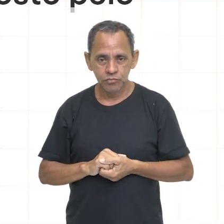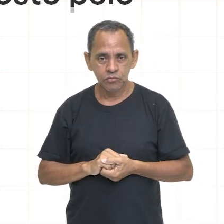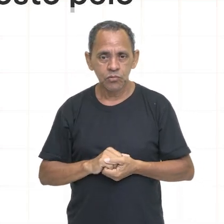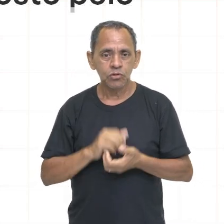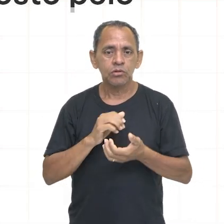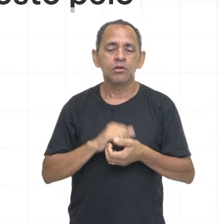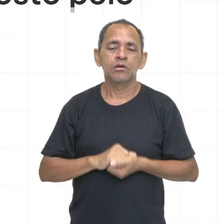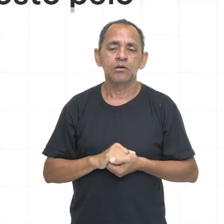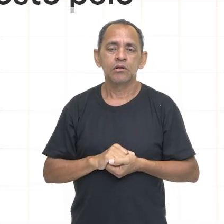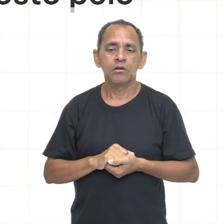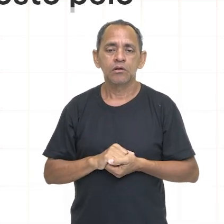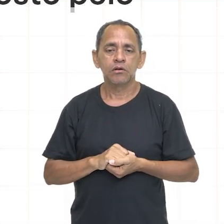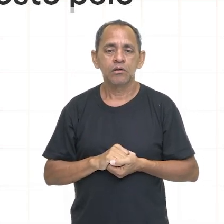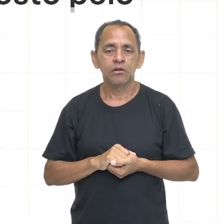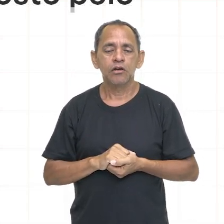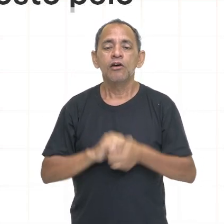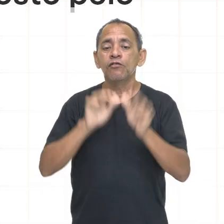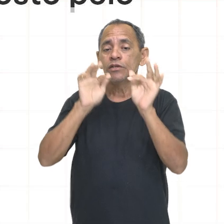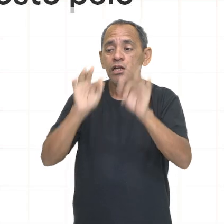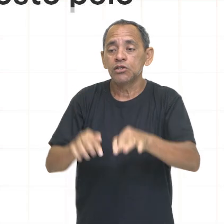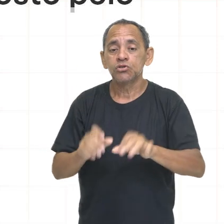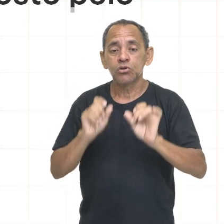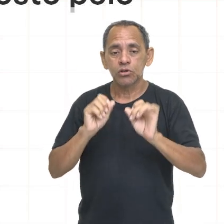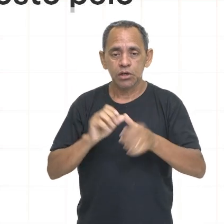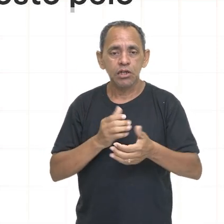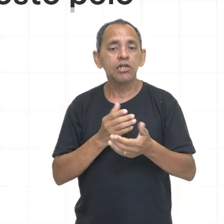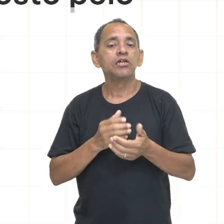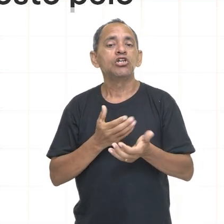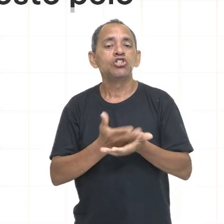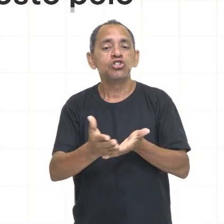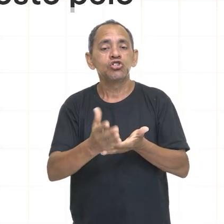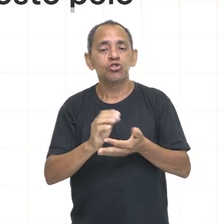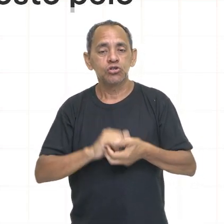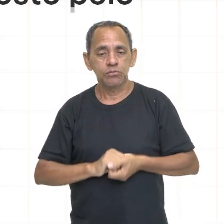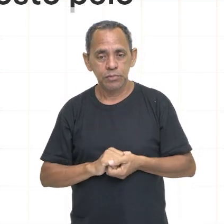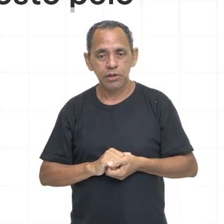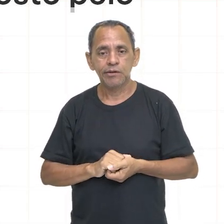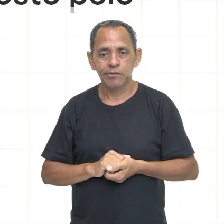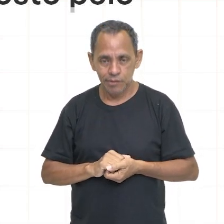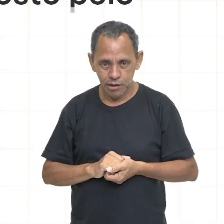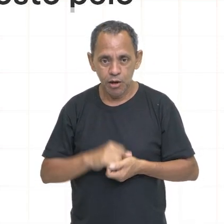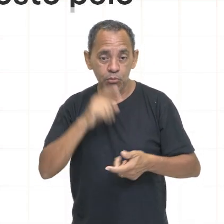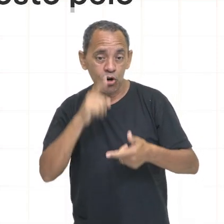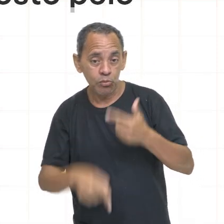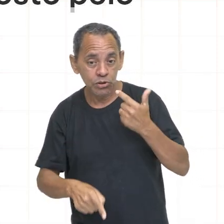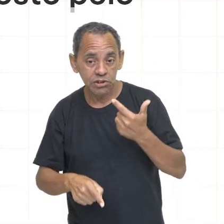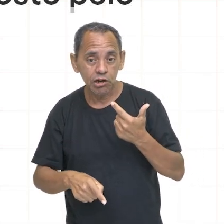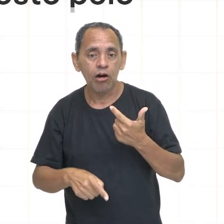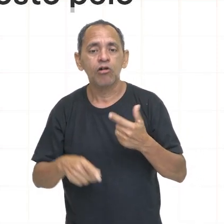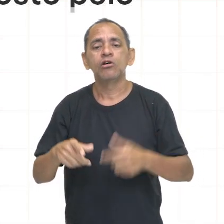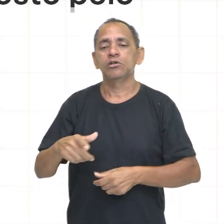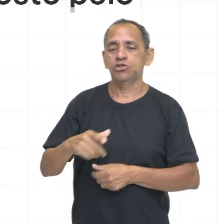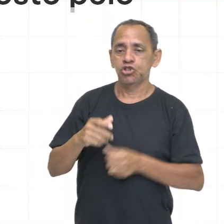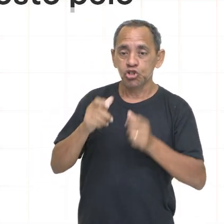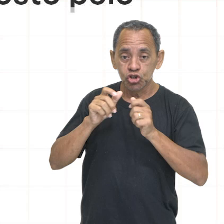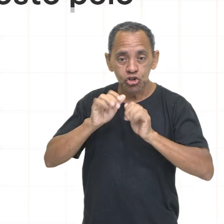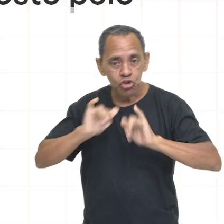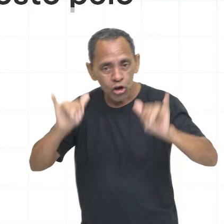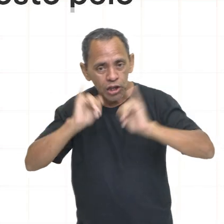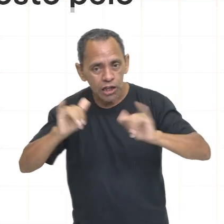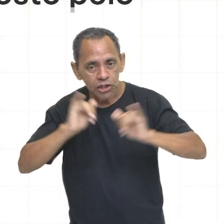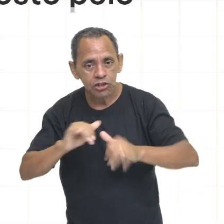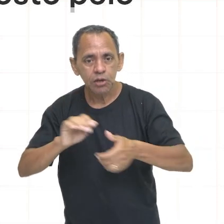e anistiou presos políticos. Em 29 de outubro, Getúlio Vargas foi deposto pelo alto comando do Exército e